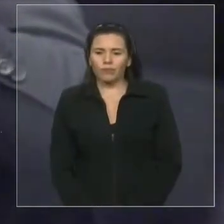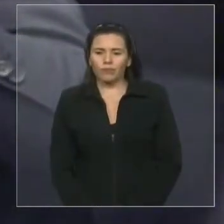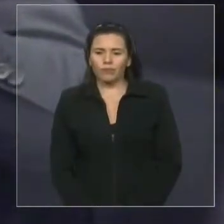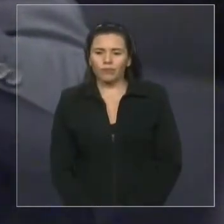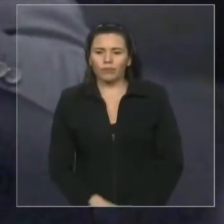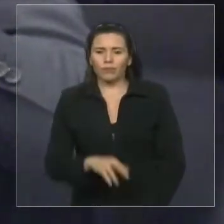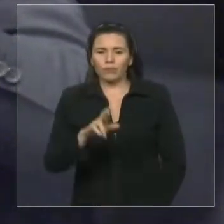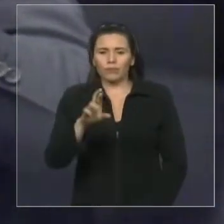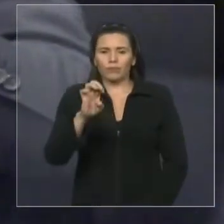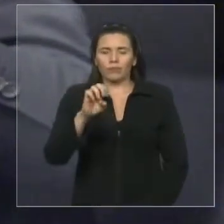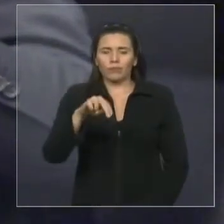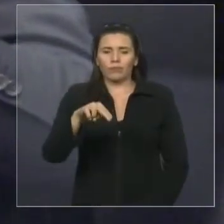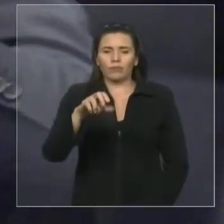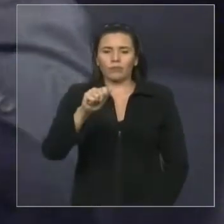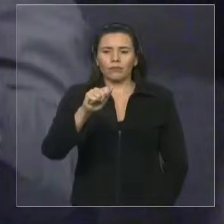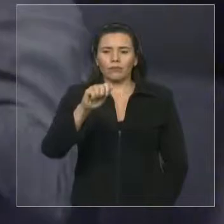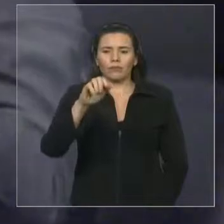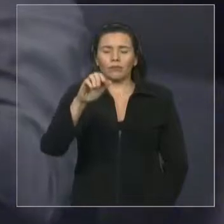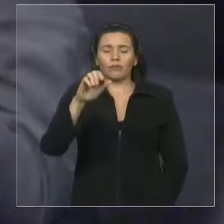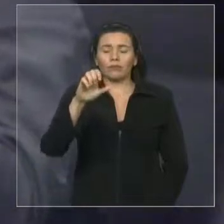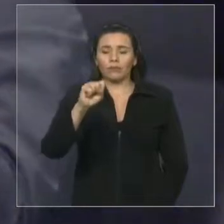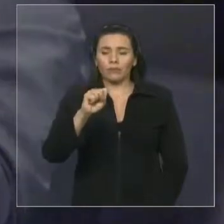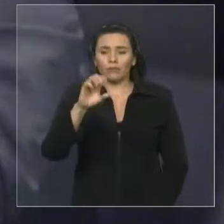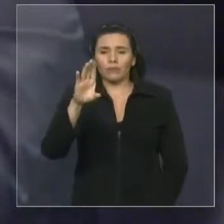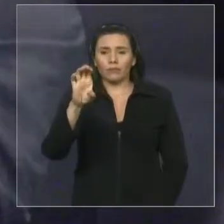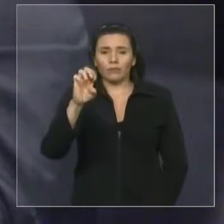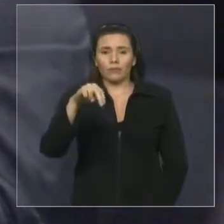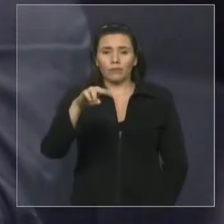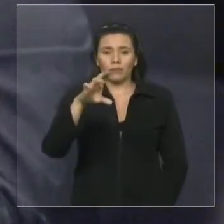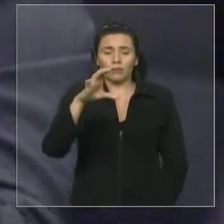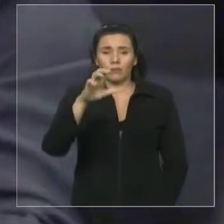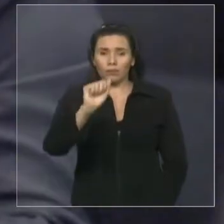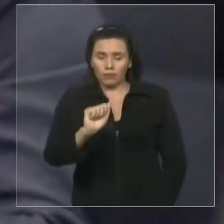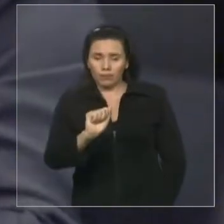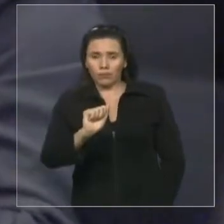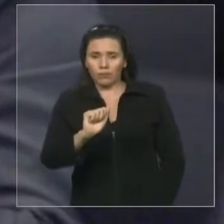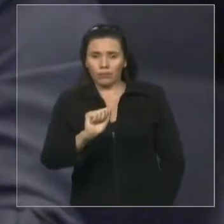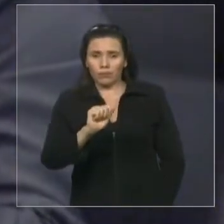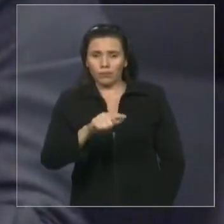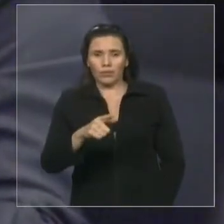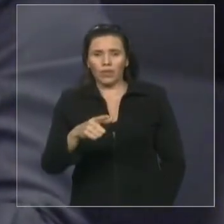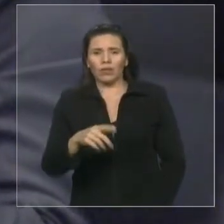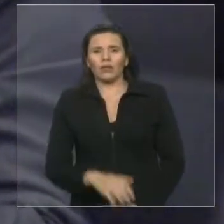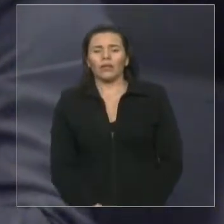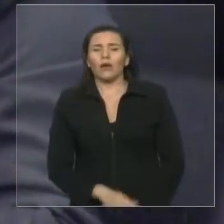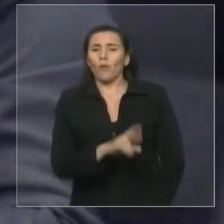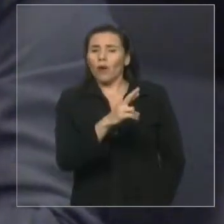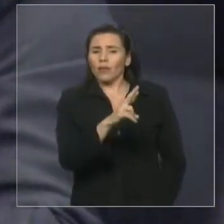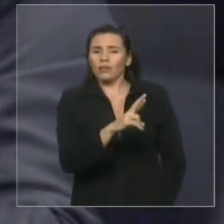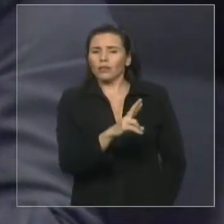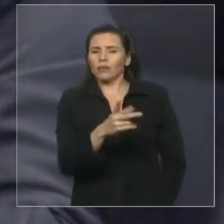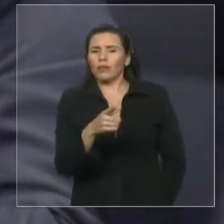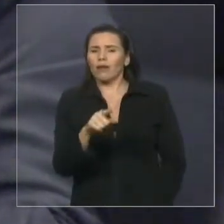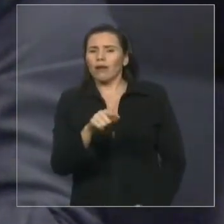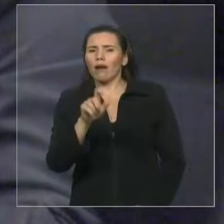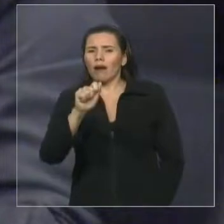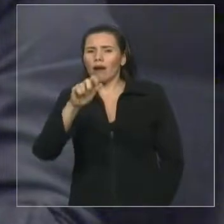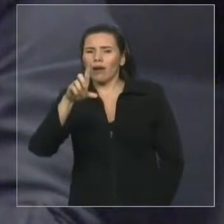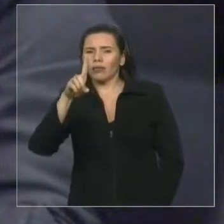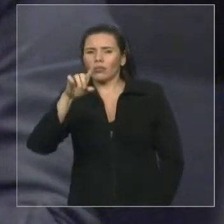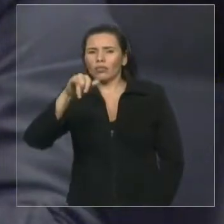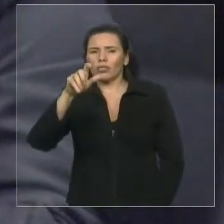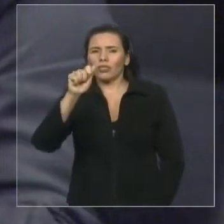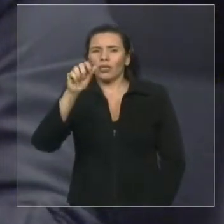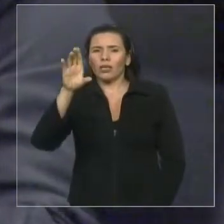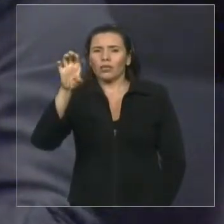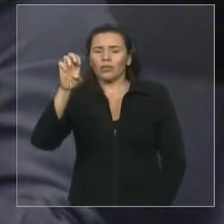Renascença? Depende. Não, tem que ter um mínimo de razoabilidade. Se esse cincício funcional fosse pegando um do outro, o outro passa a ser